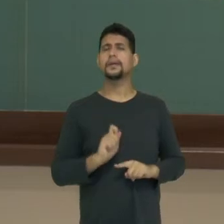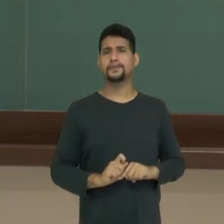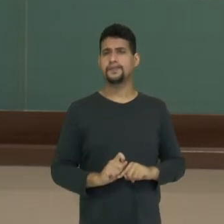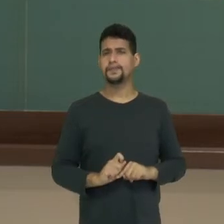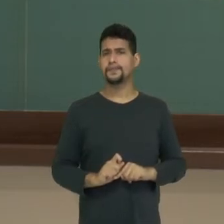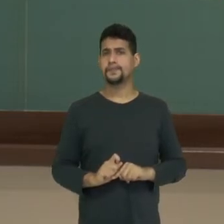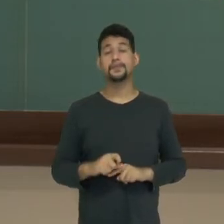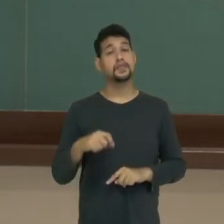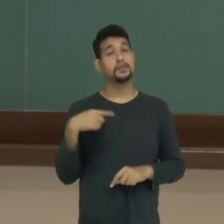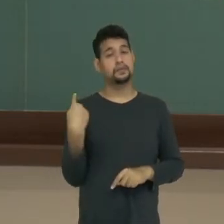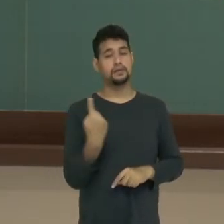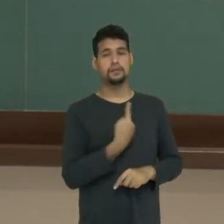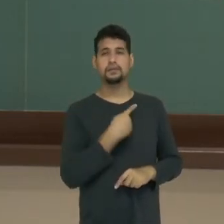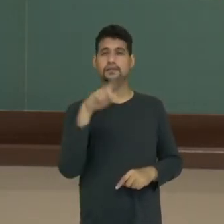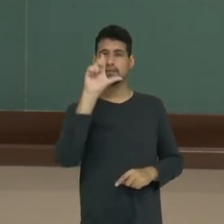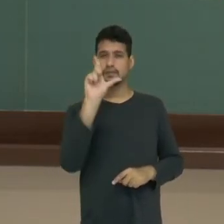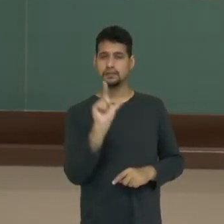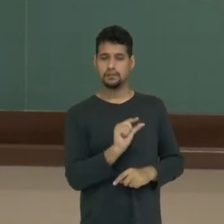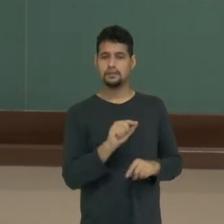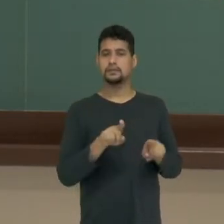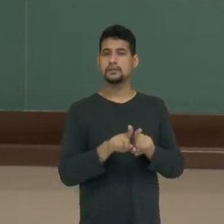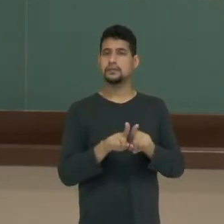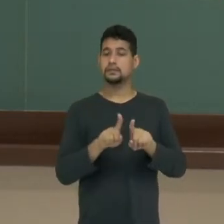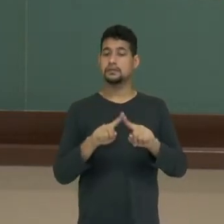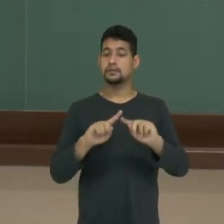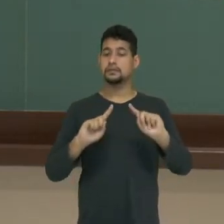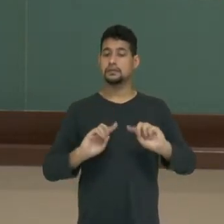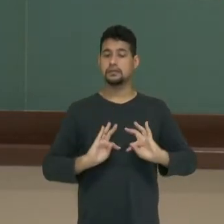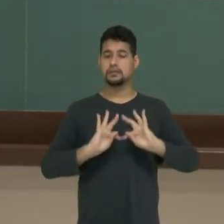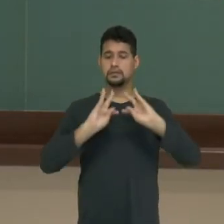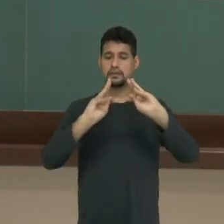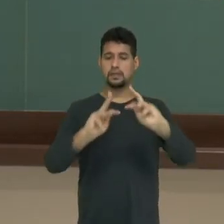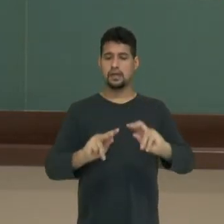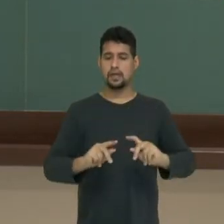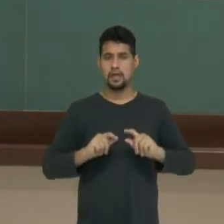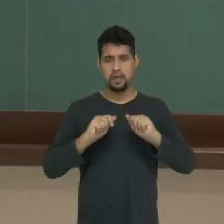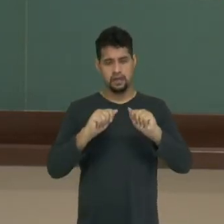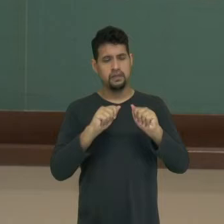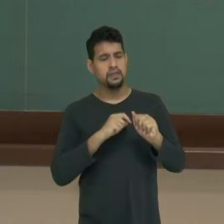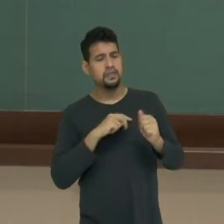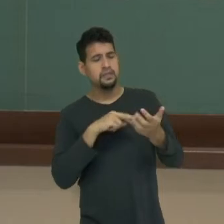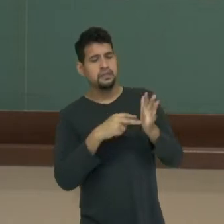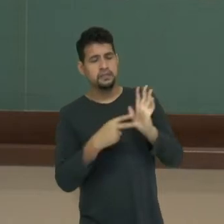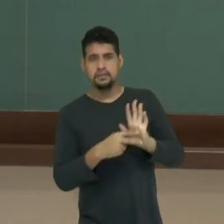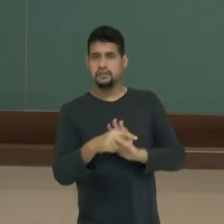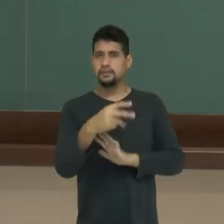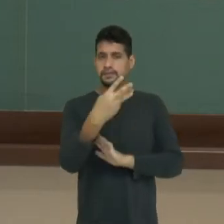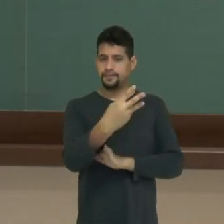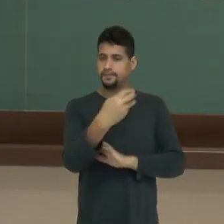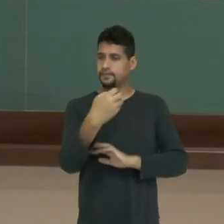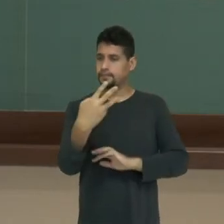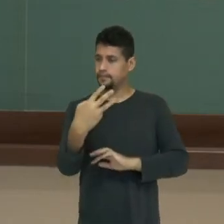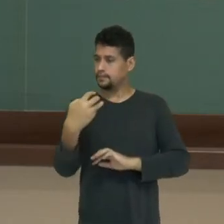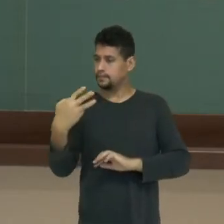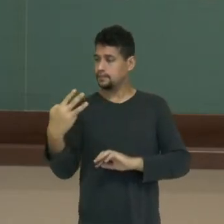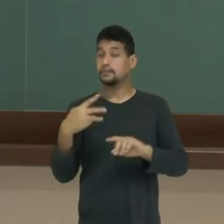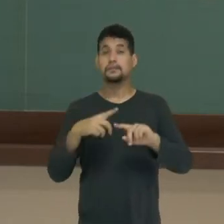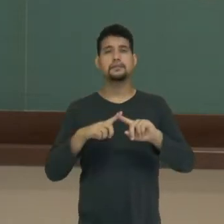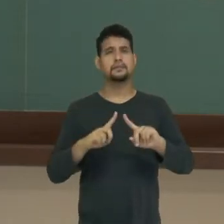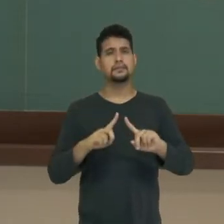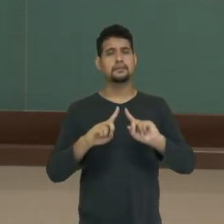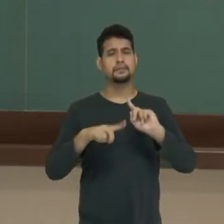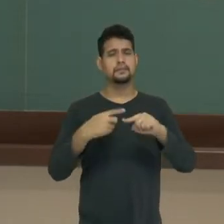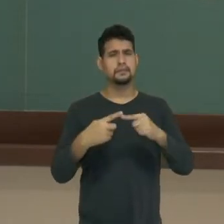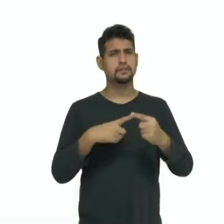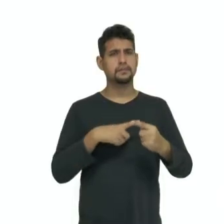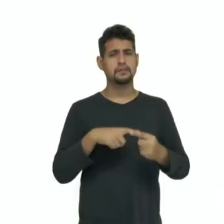a diminuir o 5 de 3, do total menos o que foi nos indicado, que são 3 a 3. Logo, eu vou ter